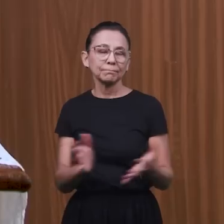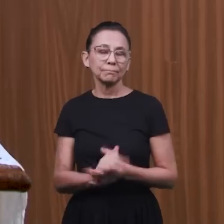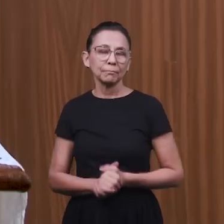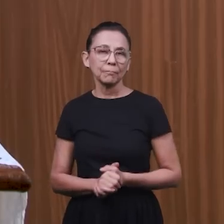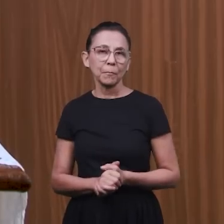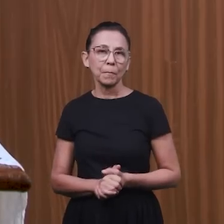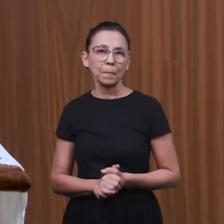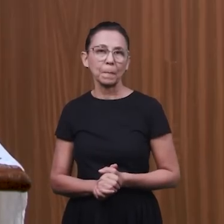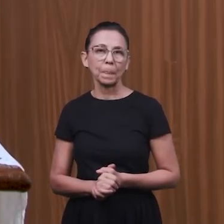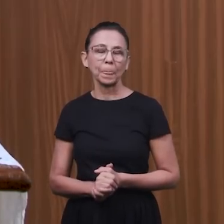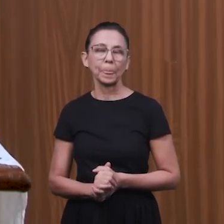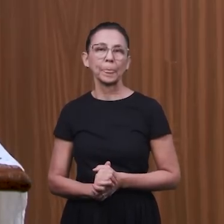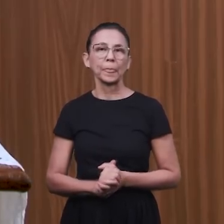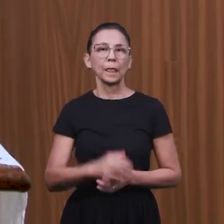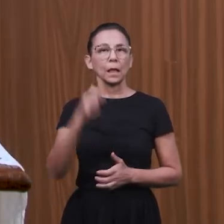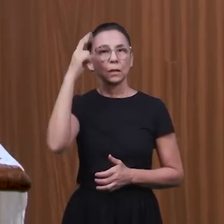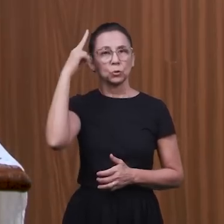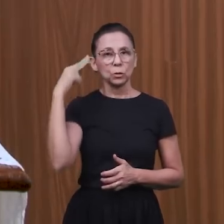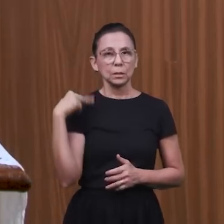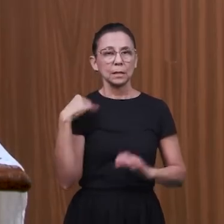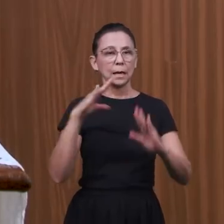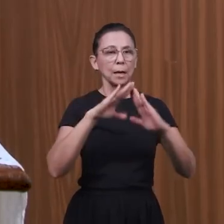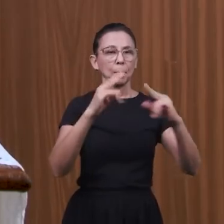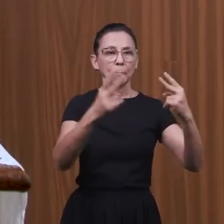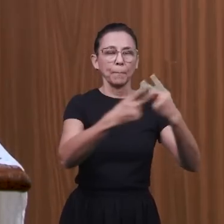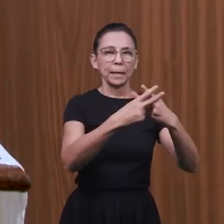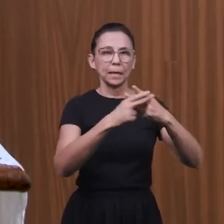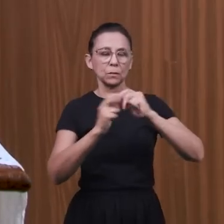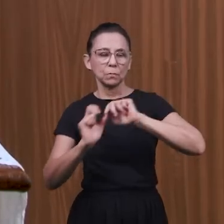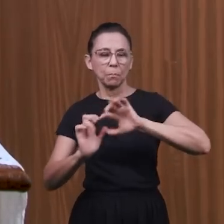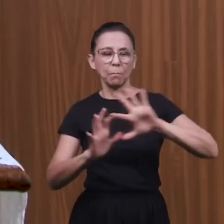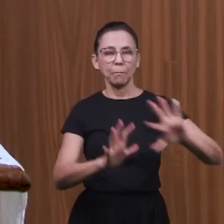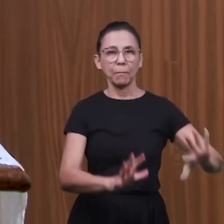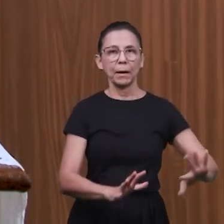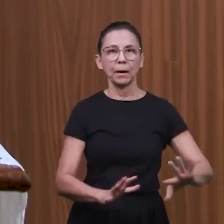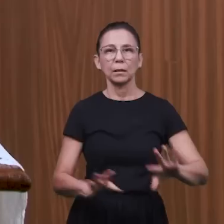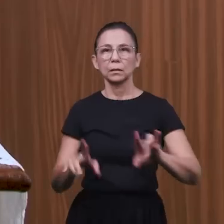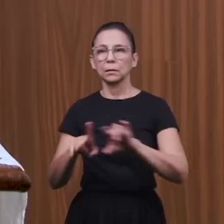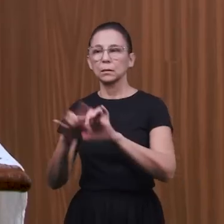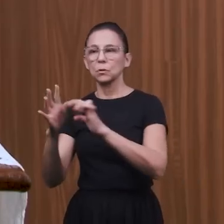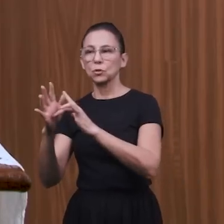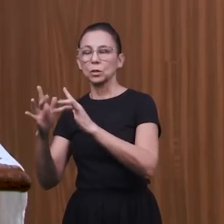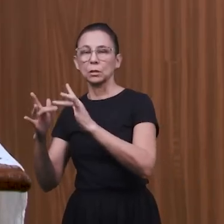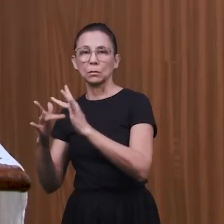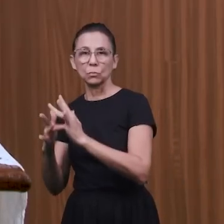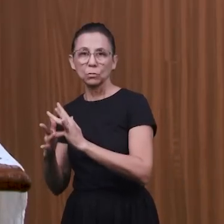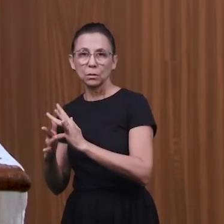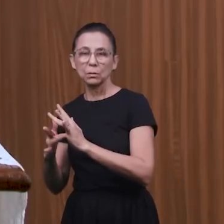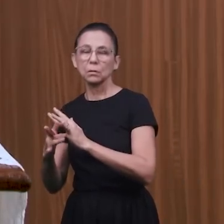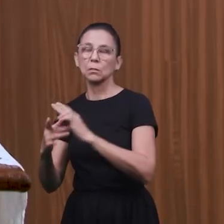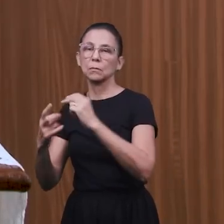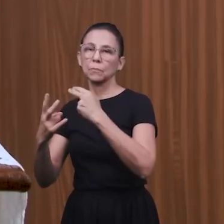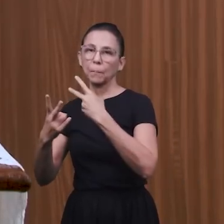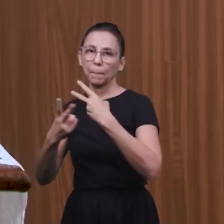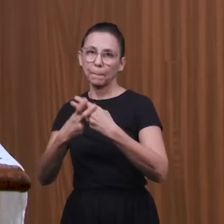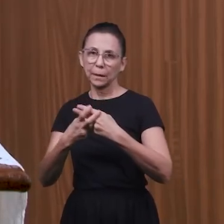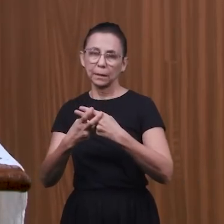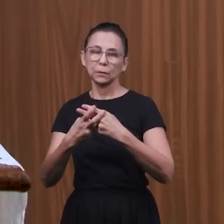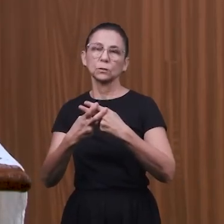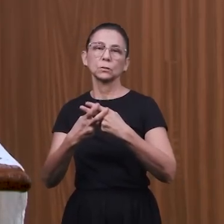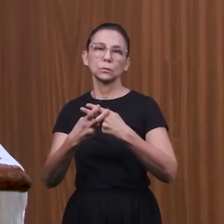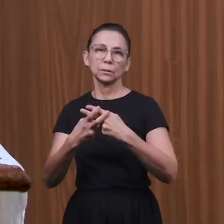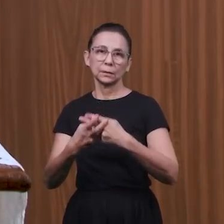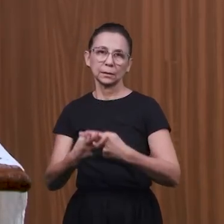Jesus foi lançado na sepultura, mas José saiu de lá para ser honrado. E Jesus saiu para ser